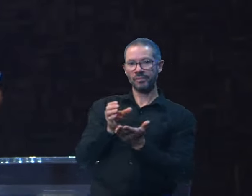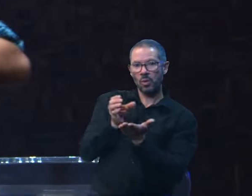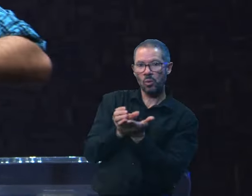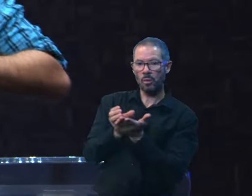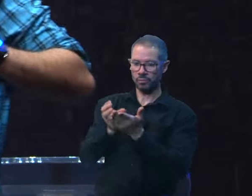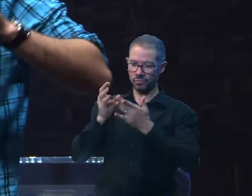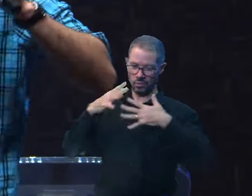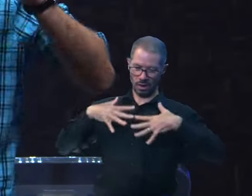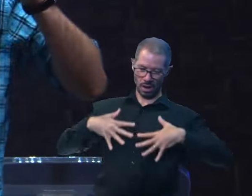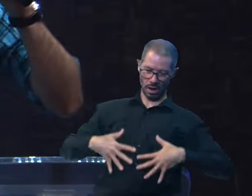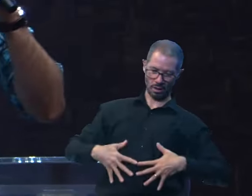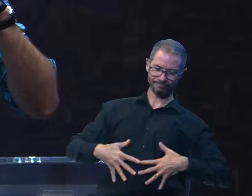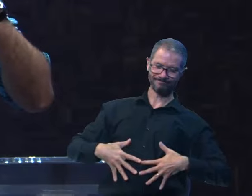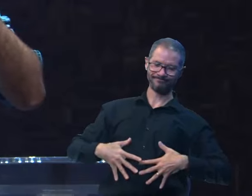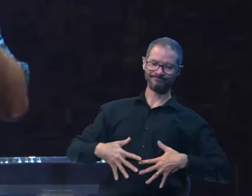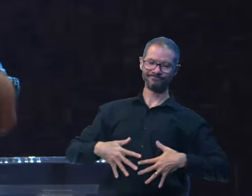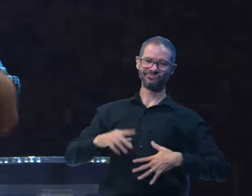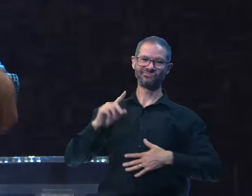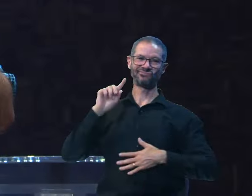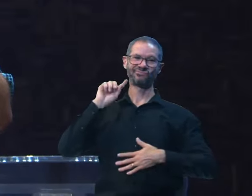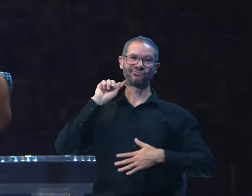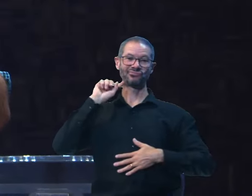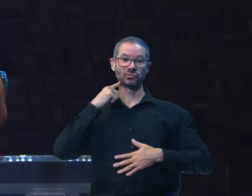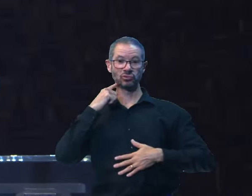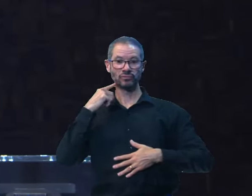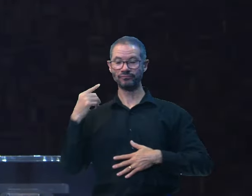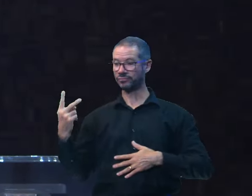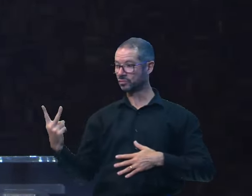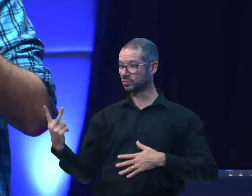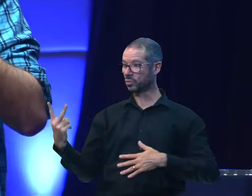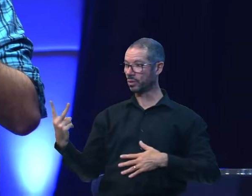Aí você sai para trás. Ah! Os dois param assim.